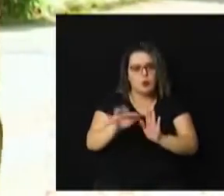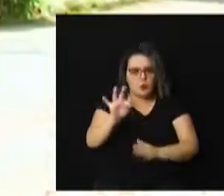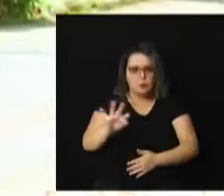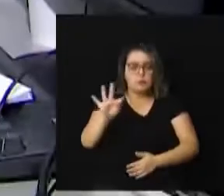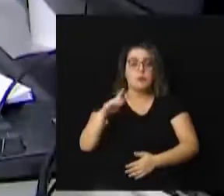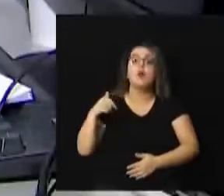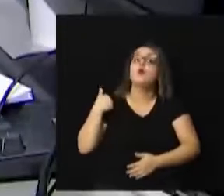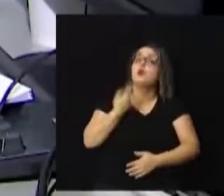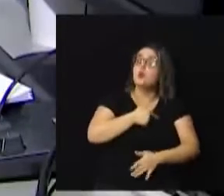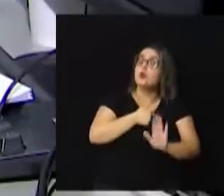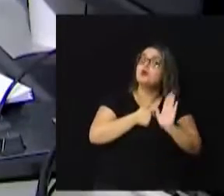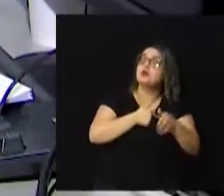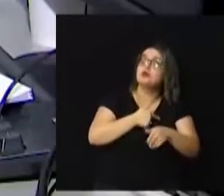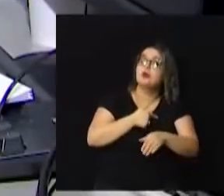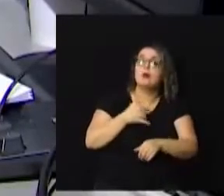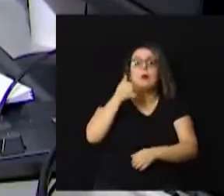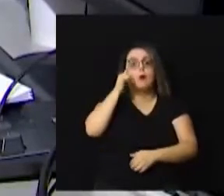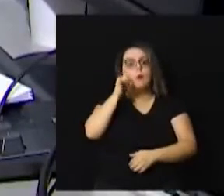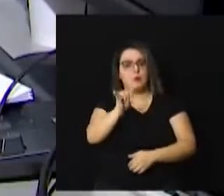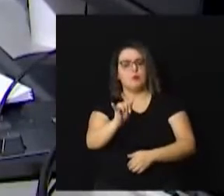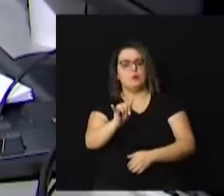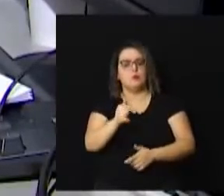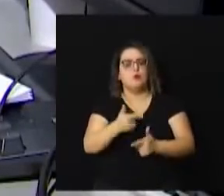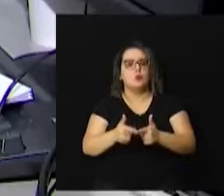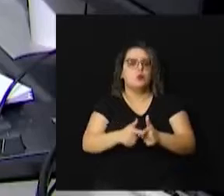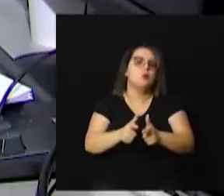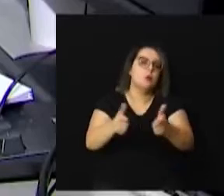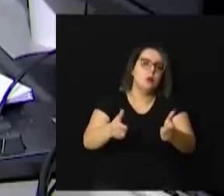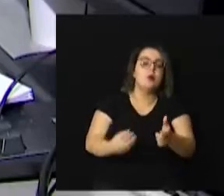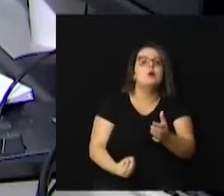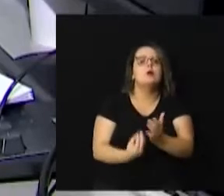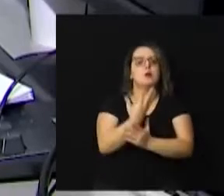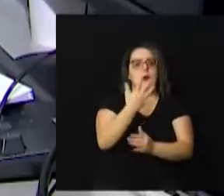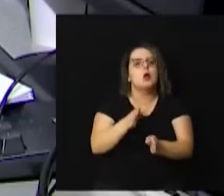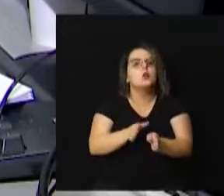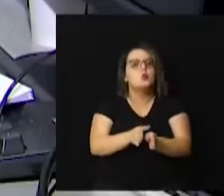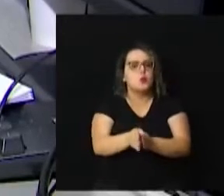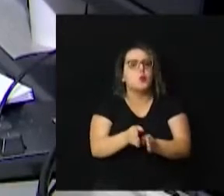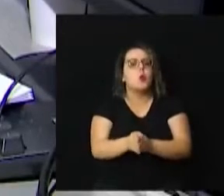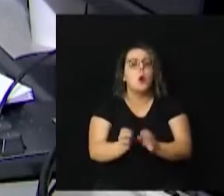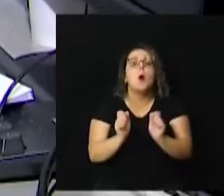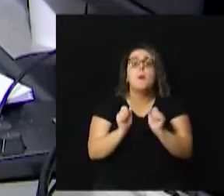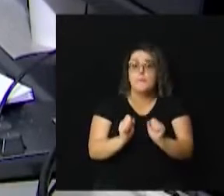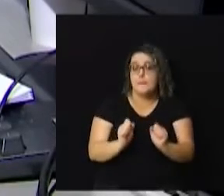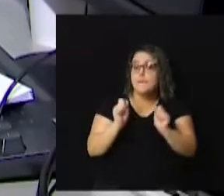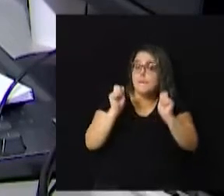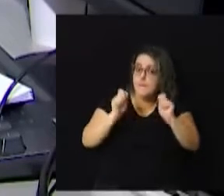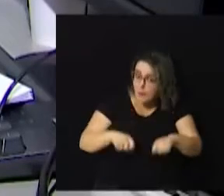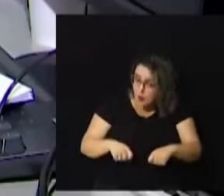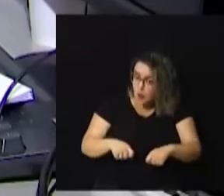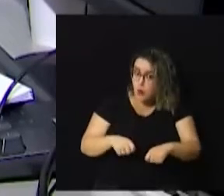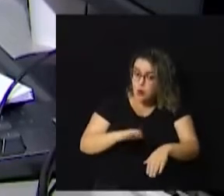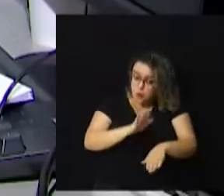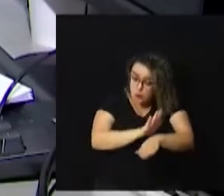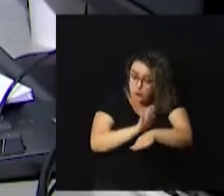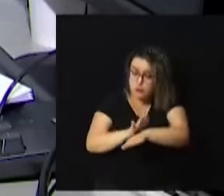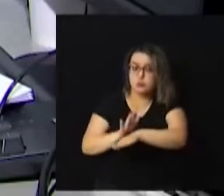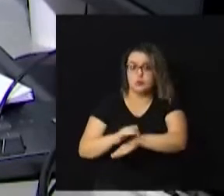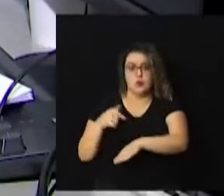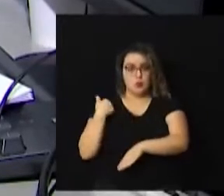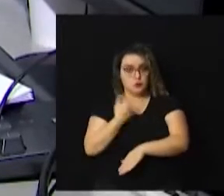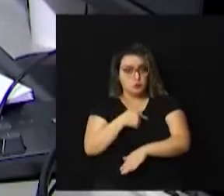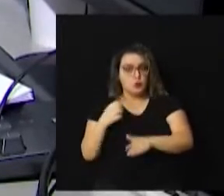lei federal. Nós já estamos nos antecipando aqui na cidade de Campinas, criando esse conselho, para que esse conselho possa ajudar as